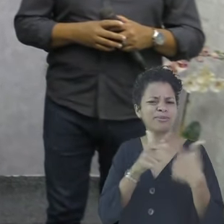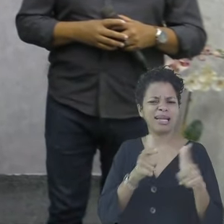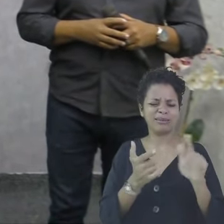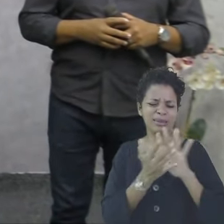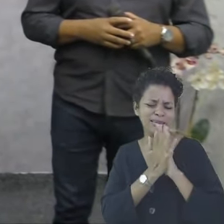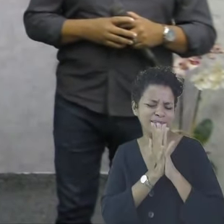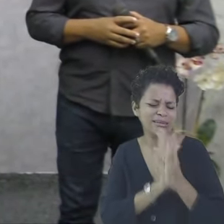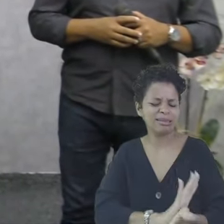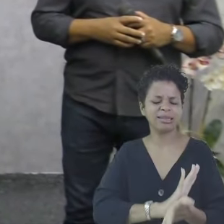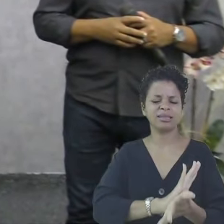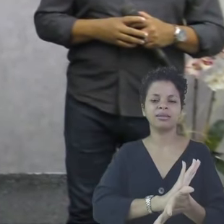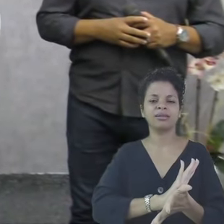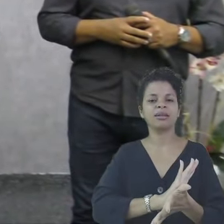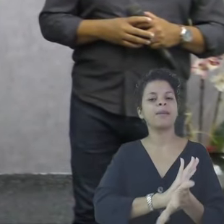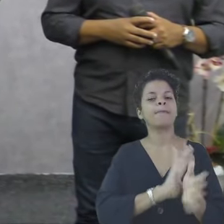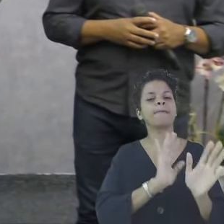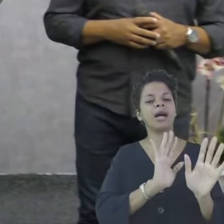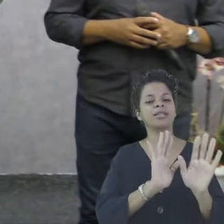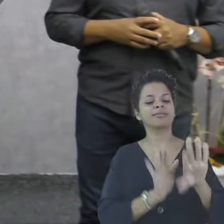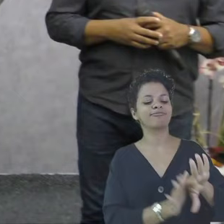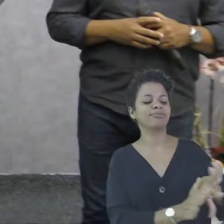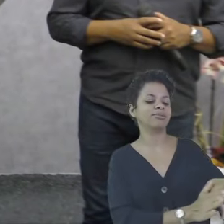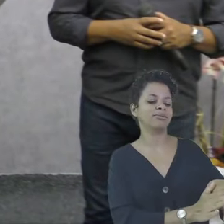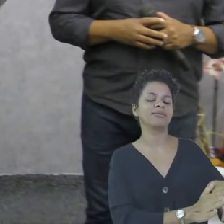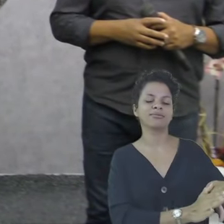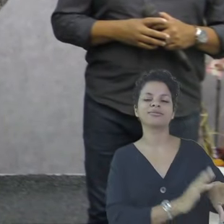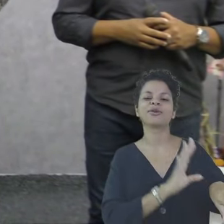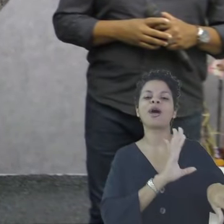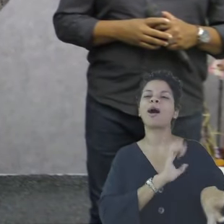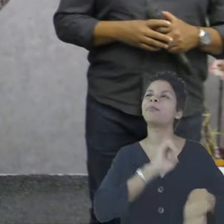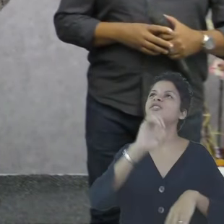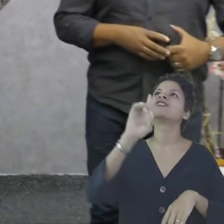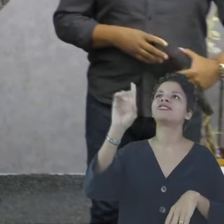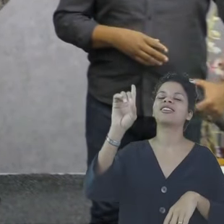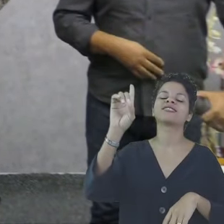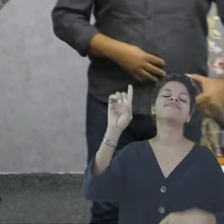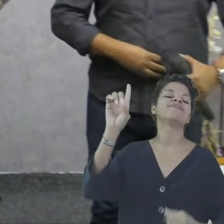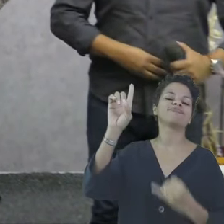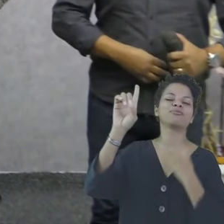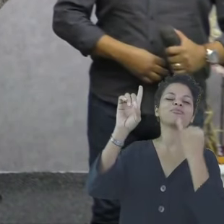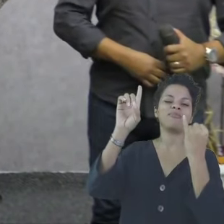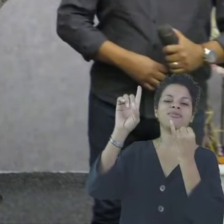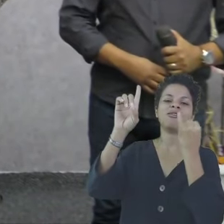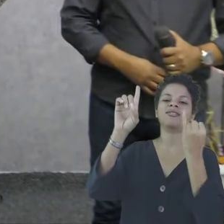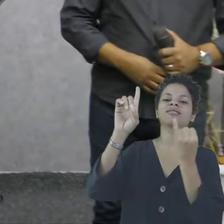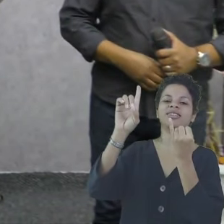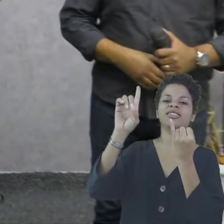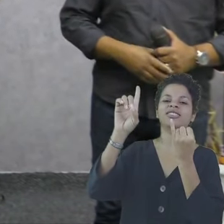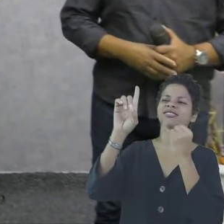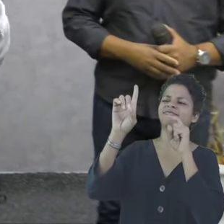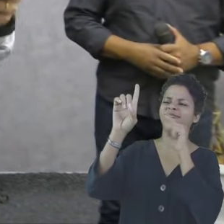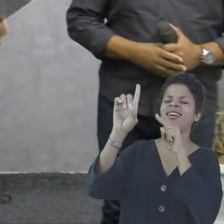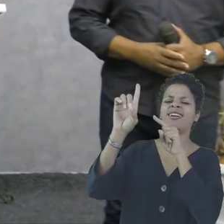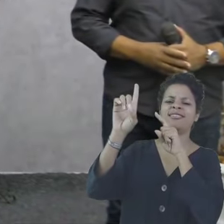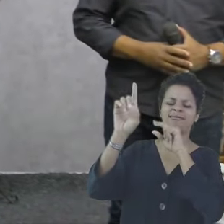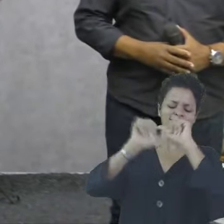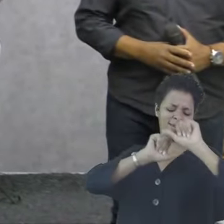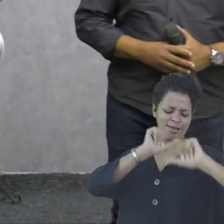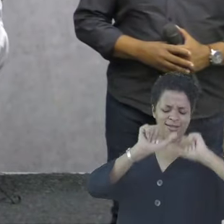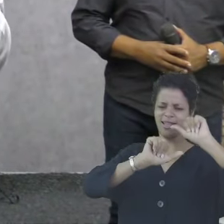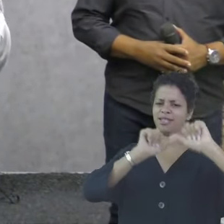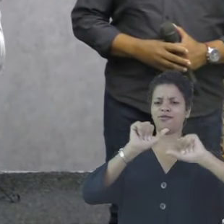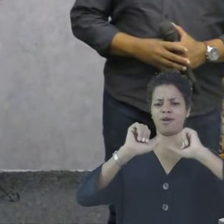destruição, mesmo assim, o amor de Deus é o que vai, a glória dele é o que vai, sabe, transformar